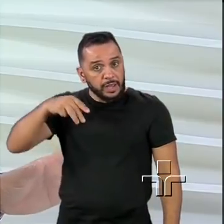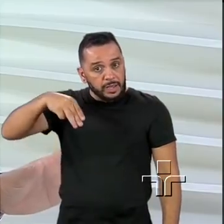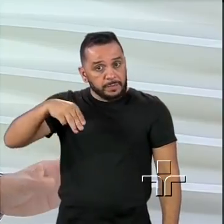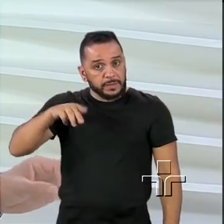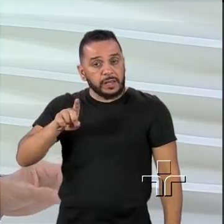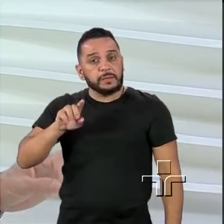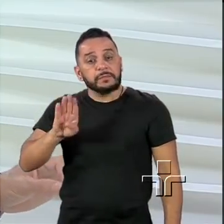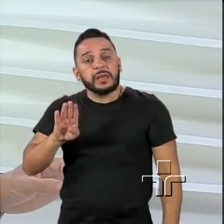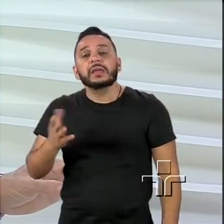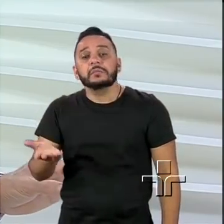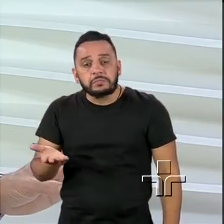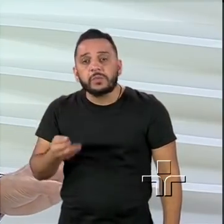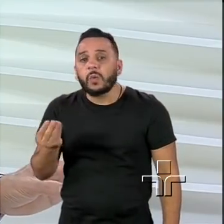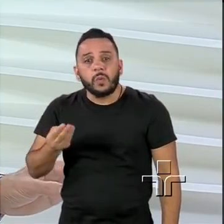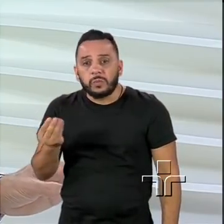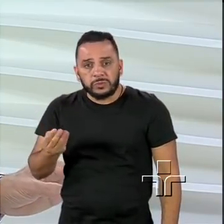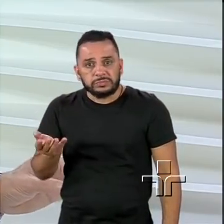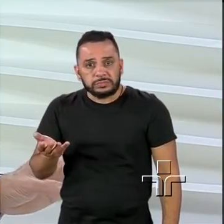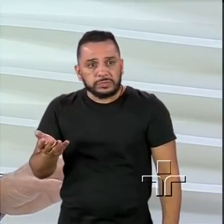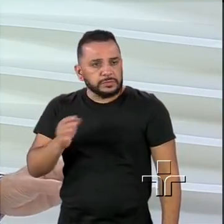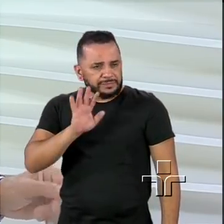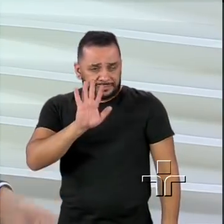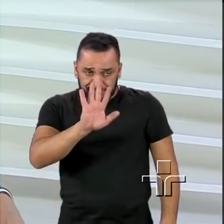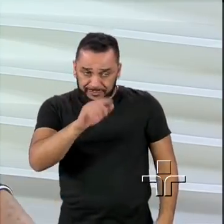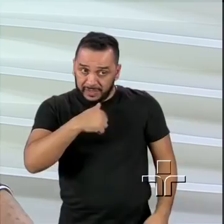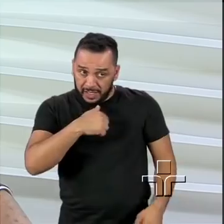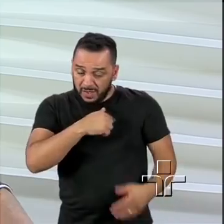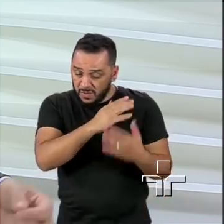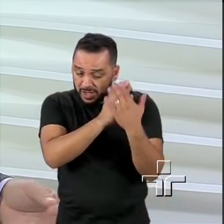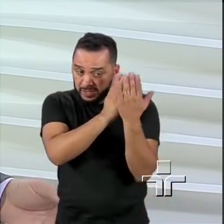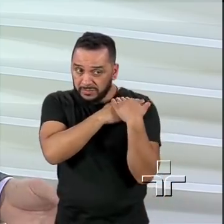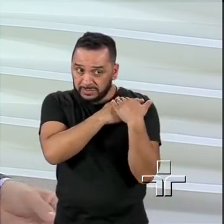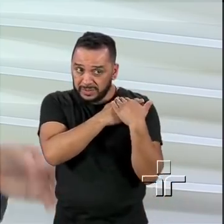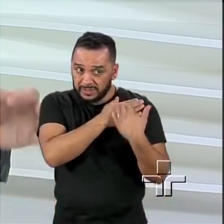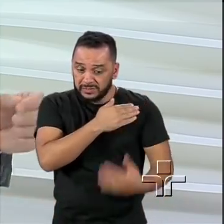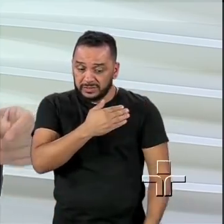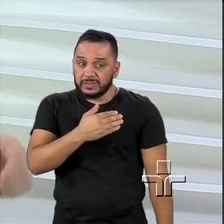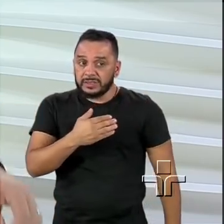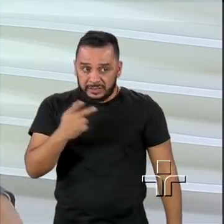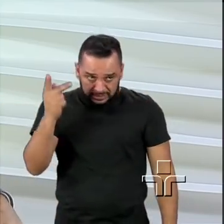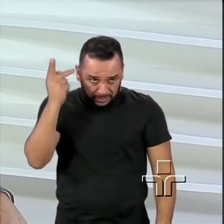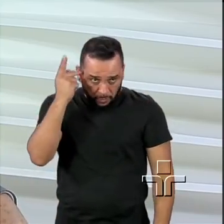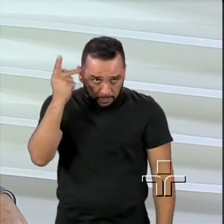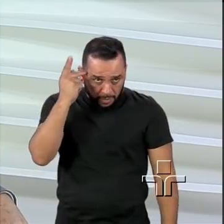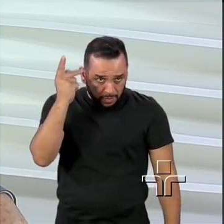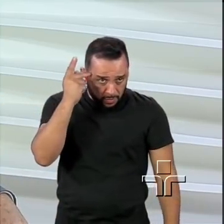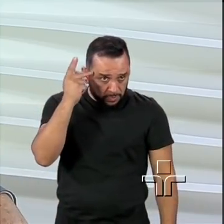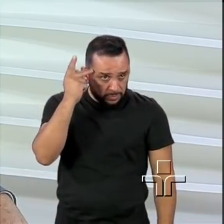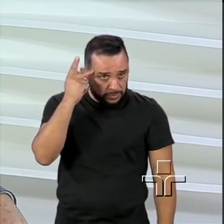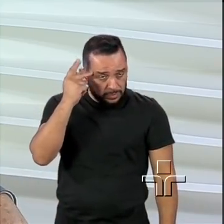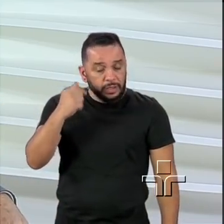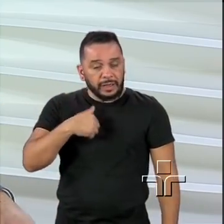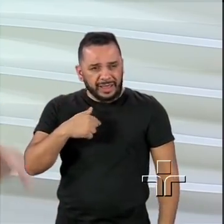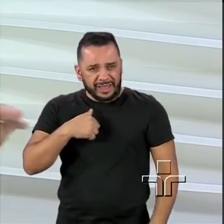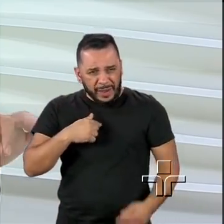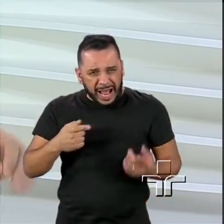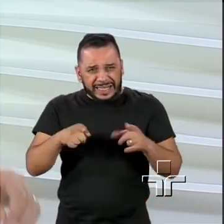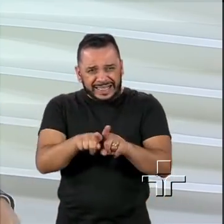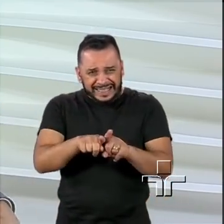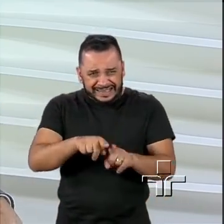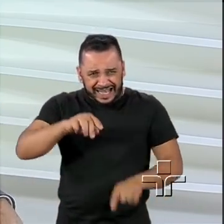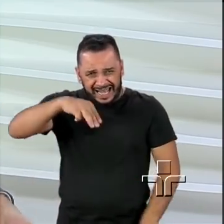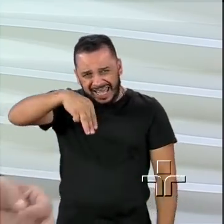responsabilidade, Luciana, sobre São Paulo. Eu garanto a você que em São Paulo não haverá aliança com o MDB. Não